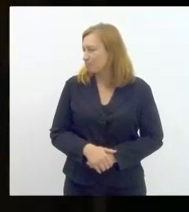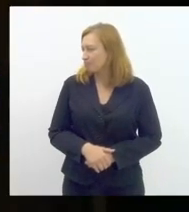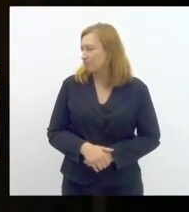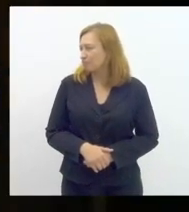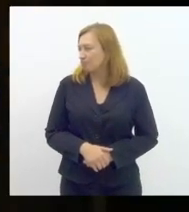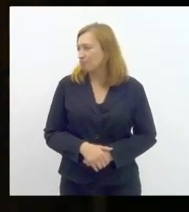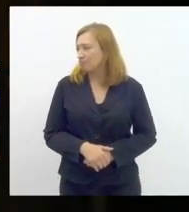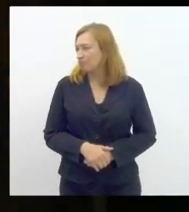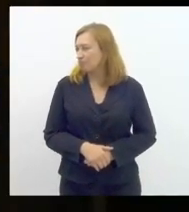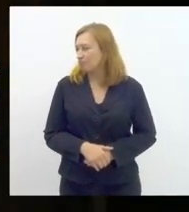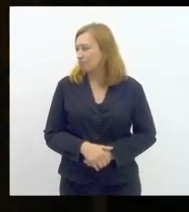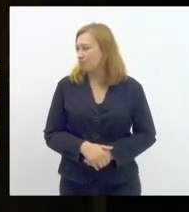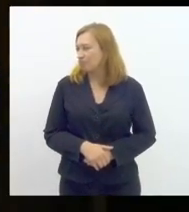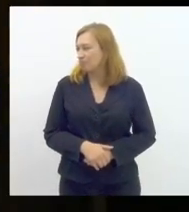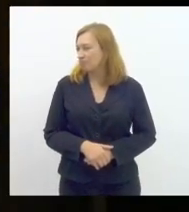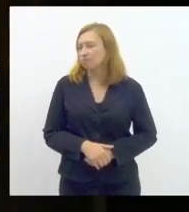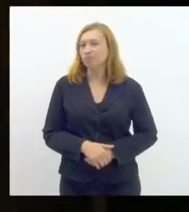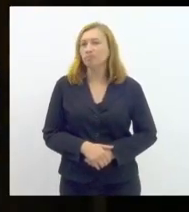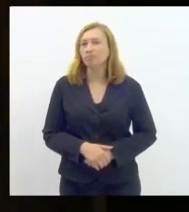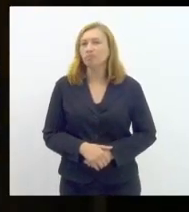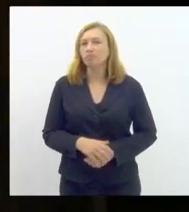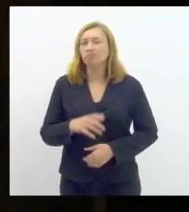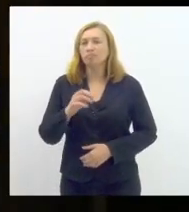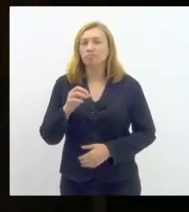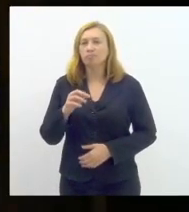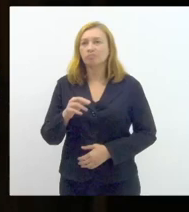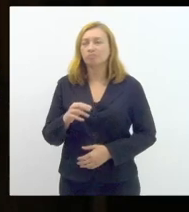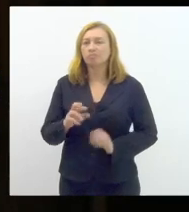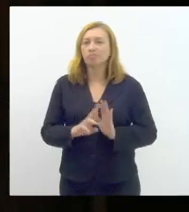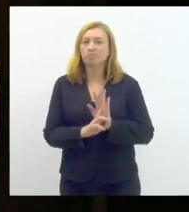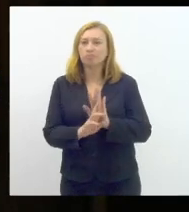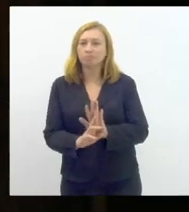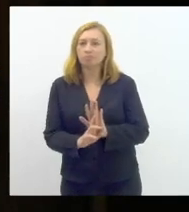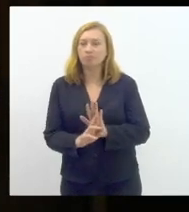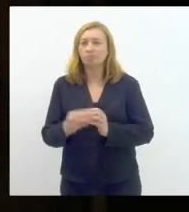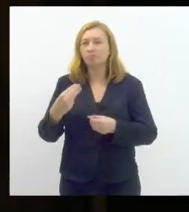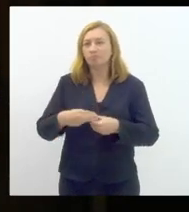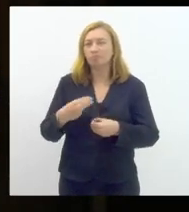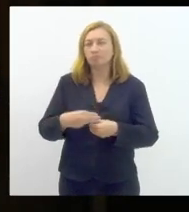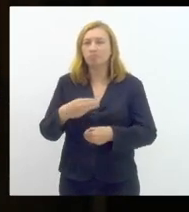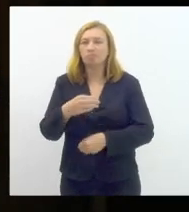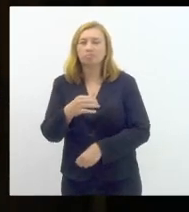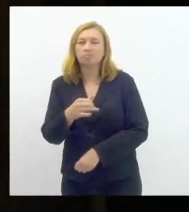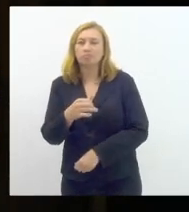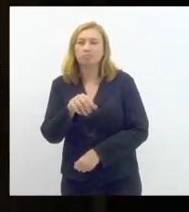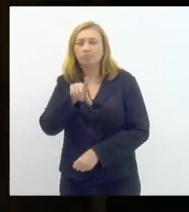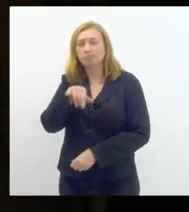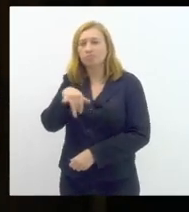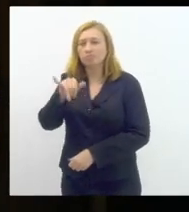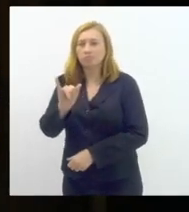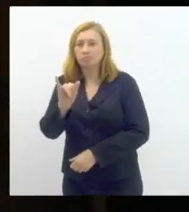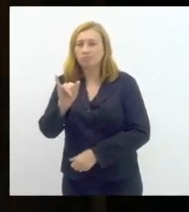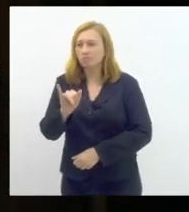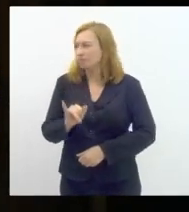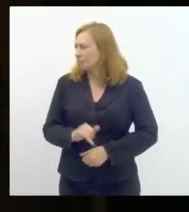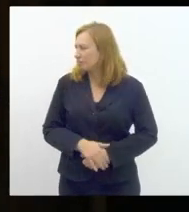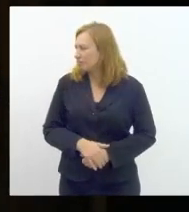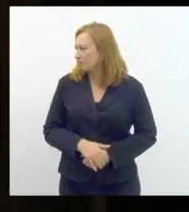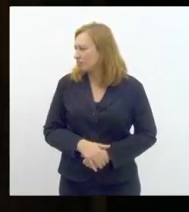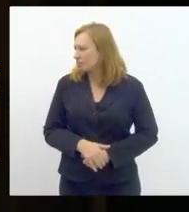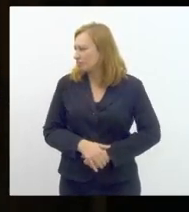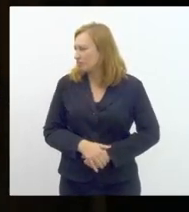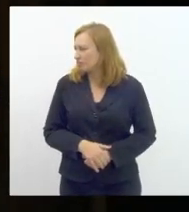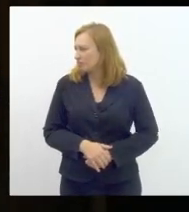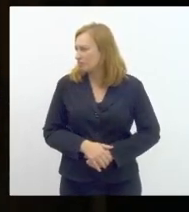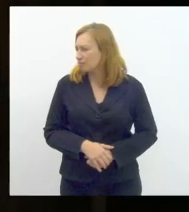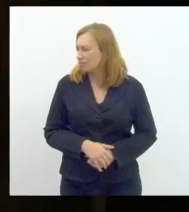Okay. Olá, boa tarde. Eu me chamo Letícia dos Santos Barbosa, estou representando o município de Nova Iguaçu. Primeiro, queria parabenizar todo mundo, porque foi um processo